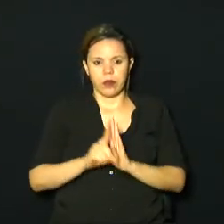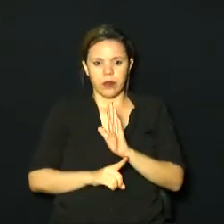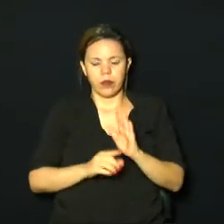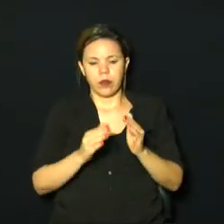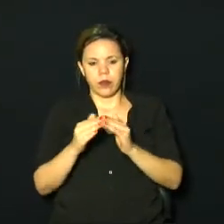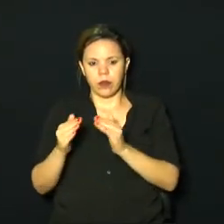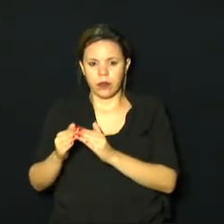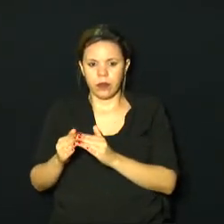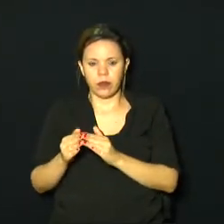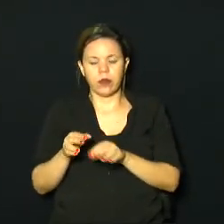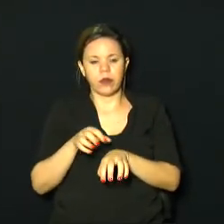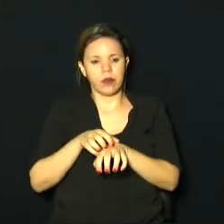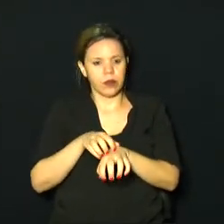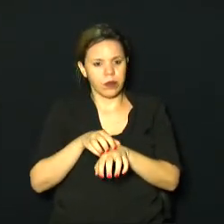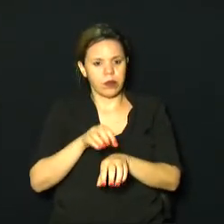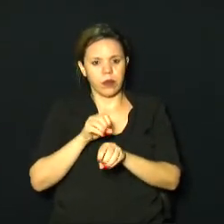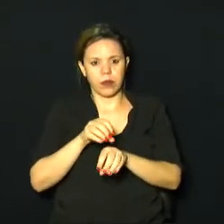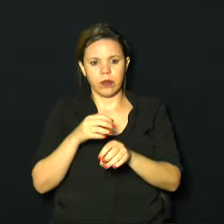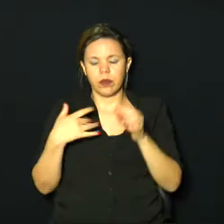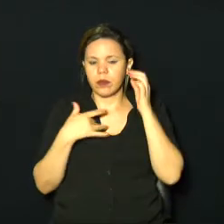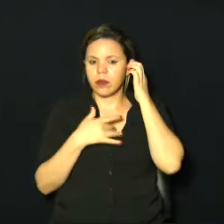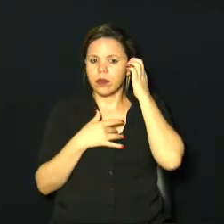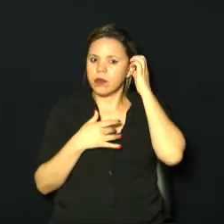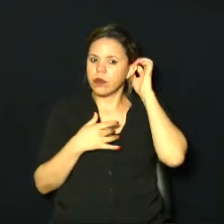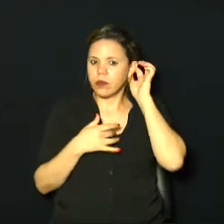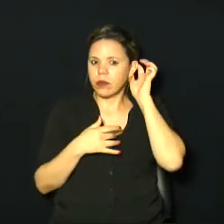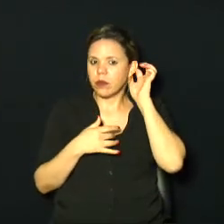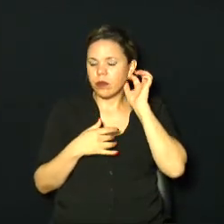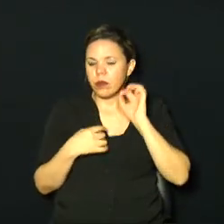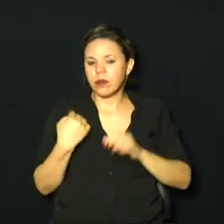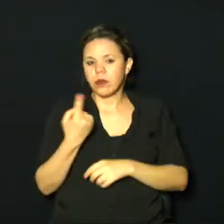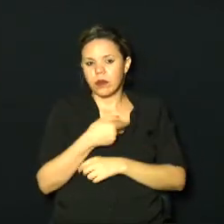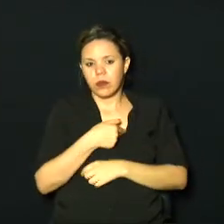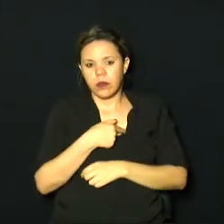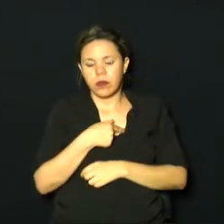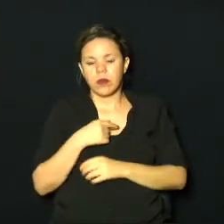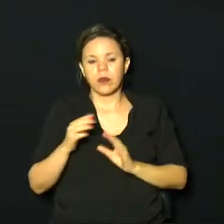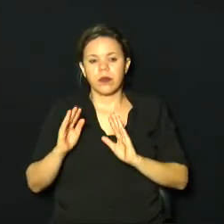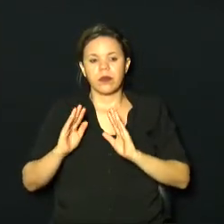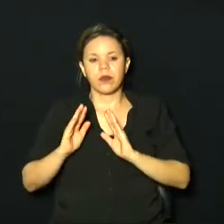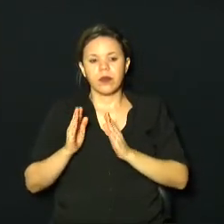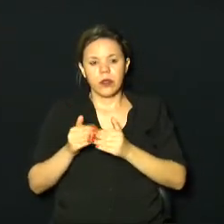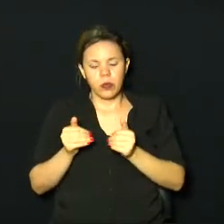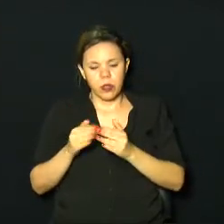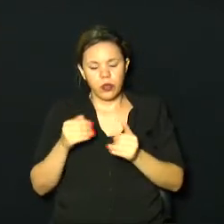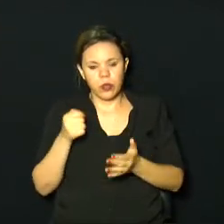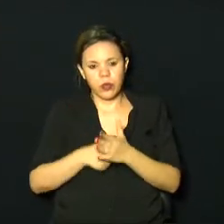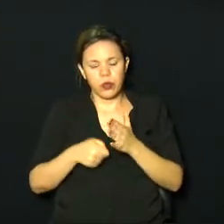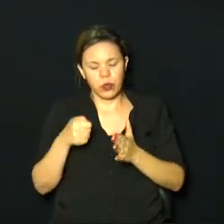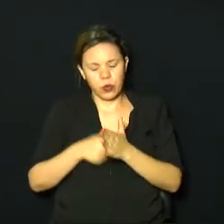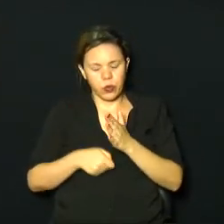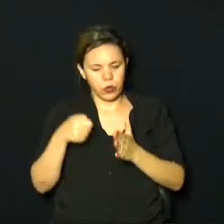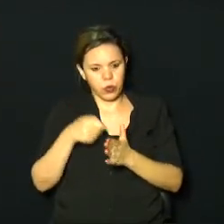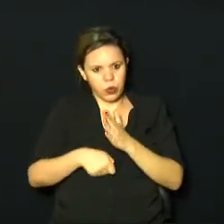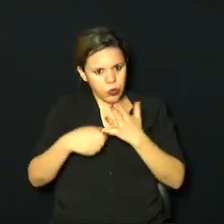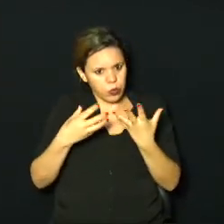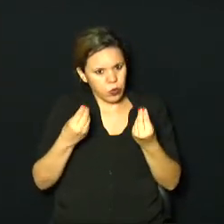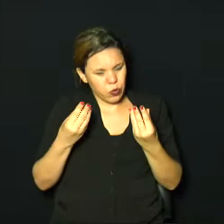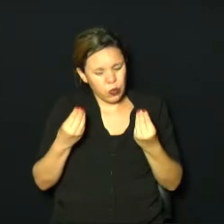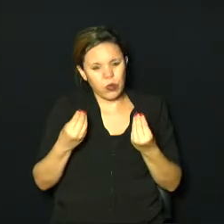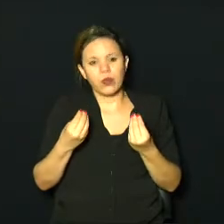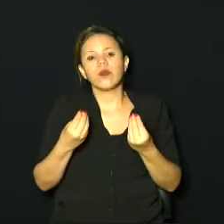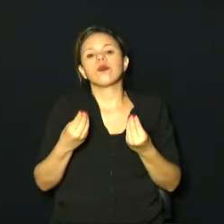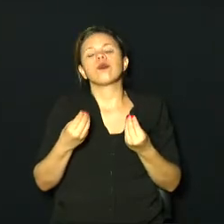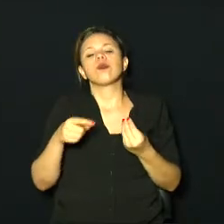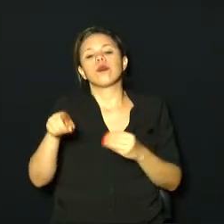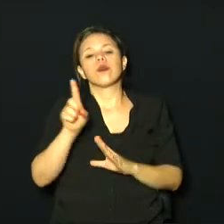moradia, transporte, educação, saúde. E o que nós solicitamos, o que nós brigamos, o que nós lutamos, é que para